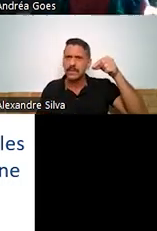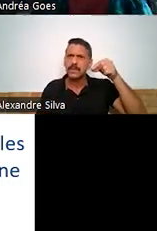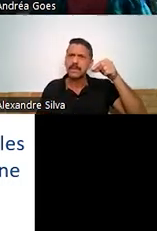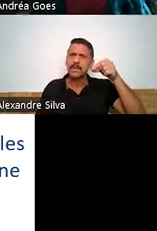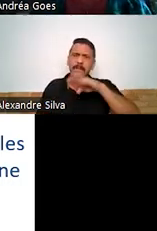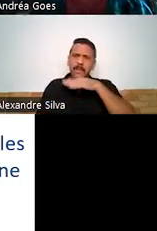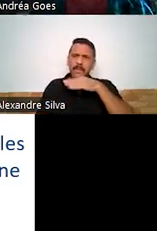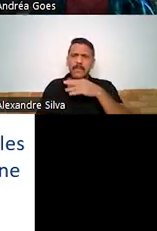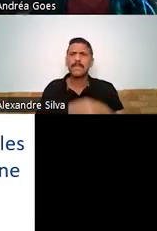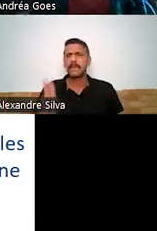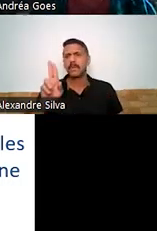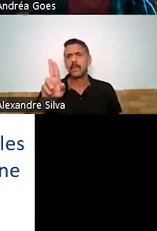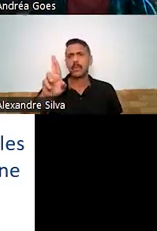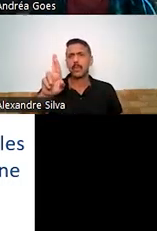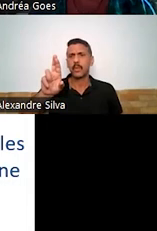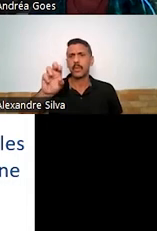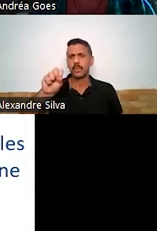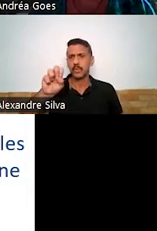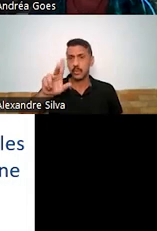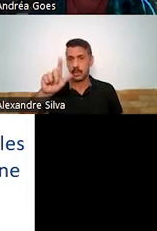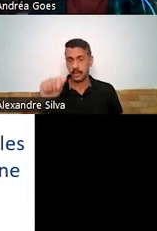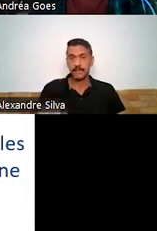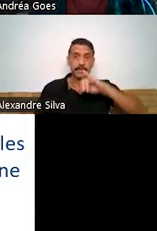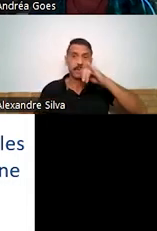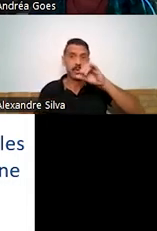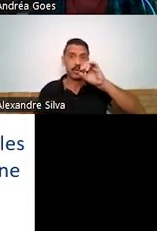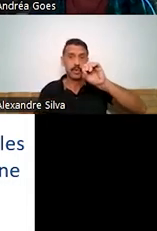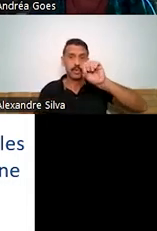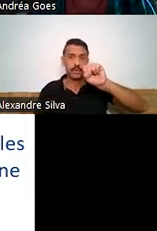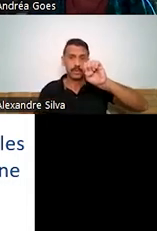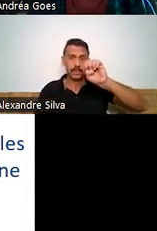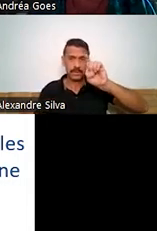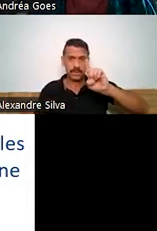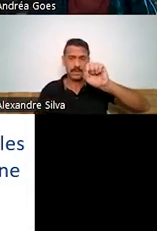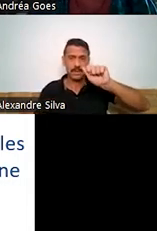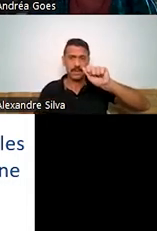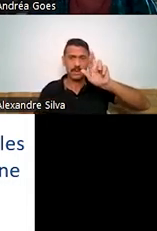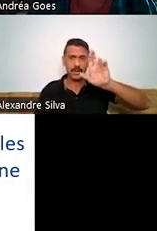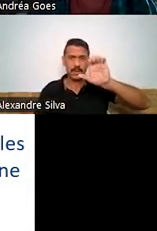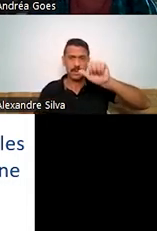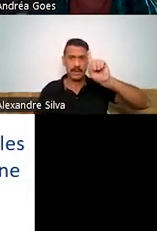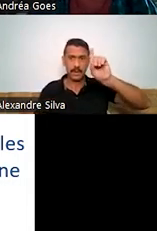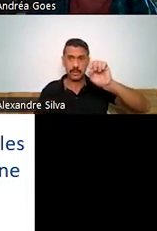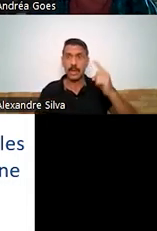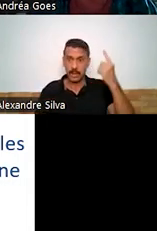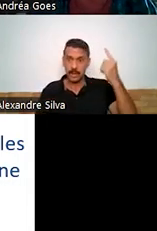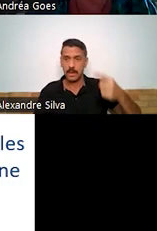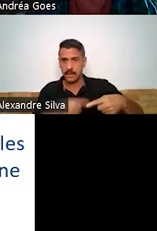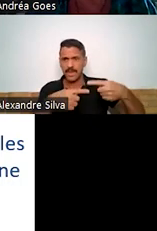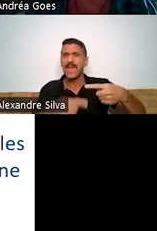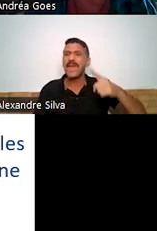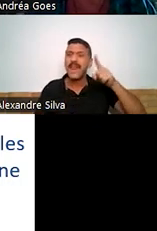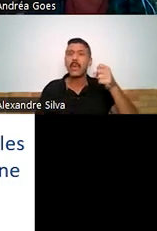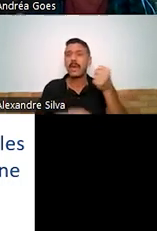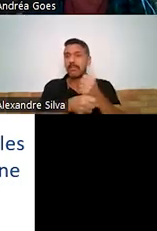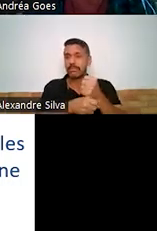a Úrsula e o José Arcádio, que são o casal principal aqui da geração 1, eles que dão origem, e aliás é ela a personagem centenária,